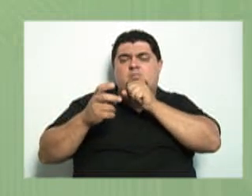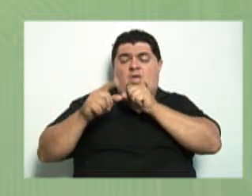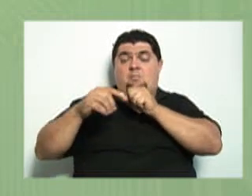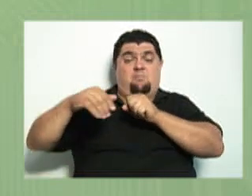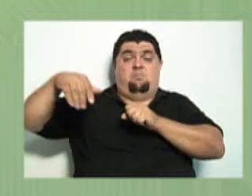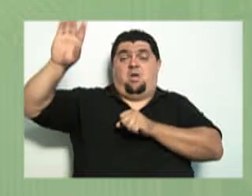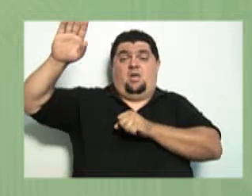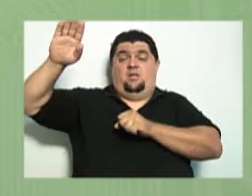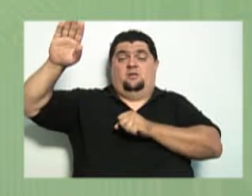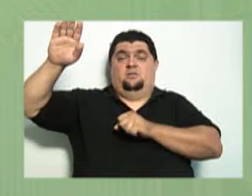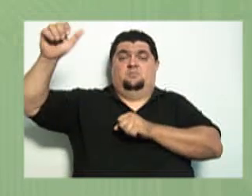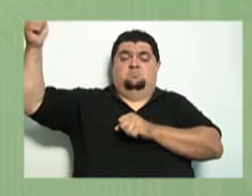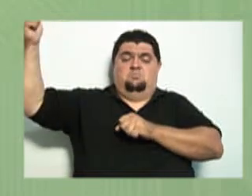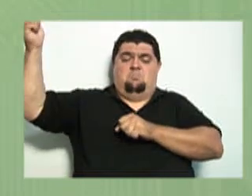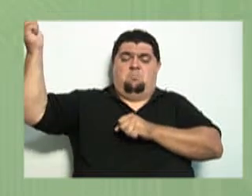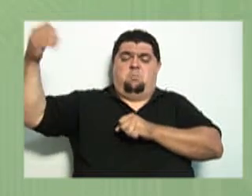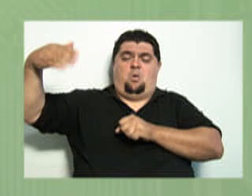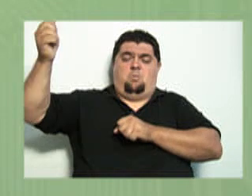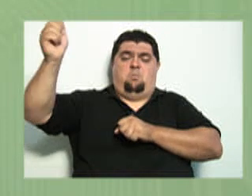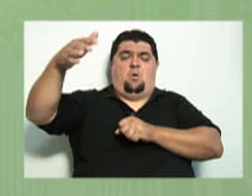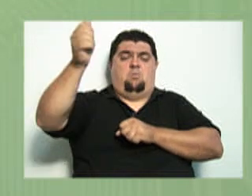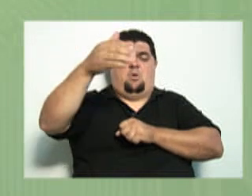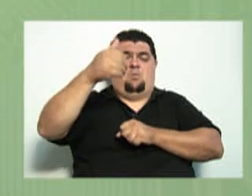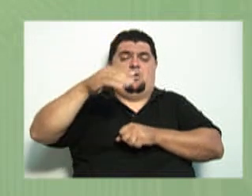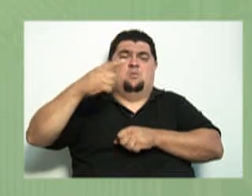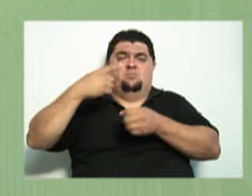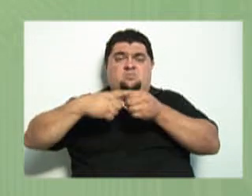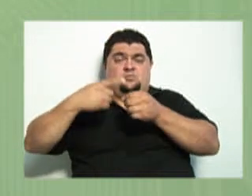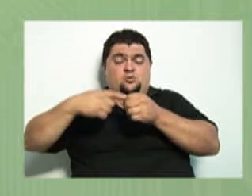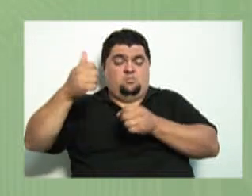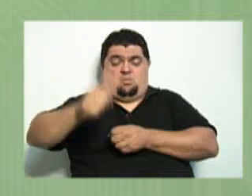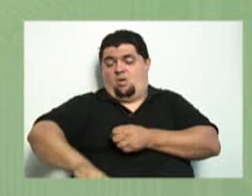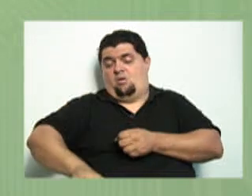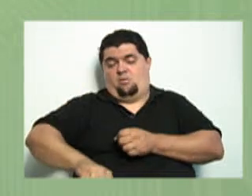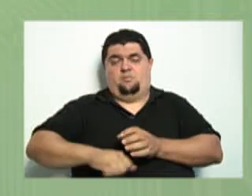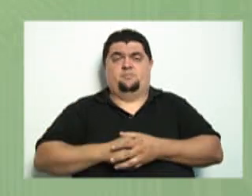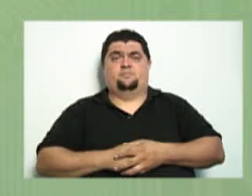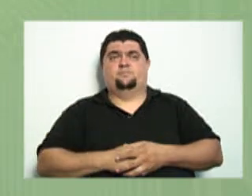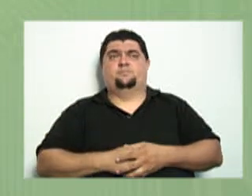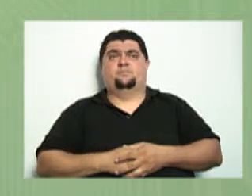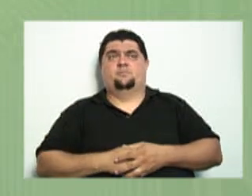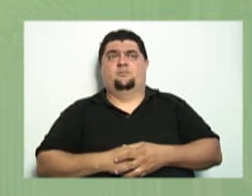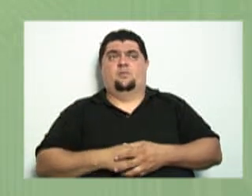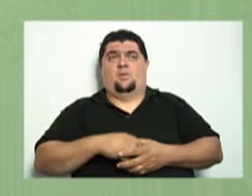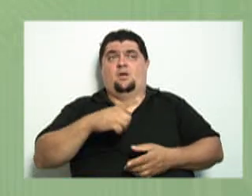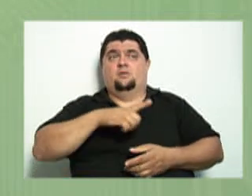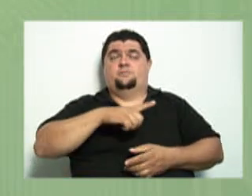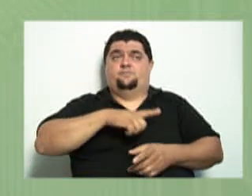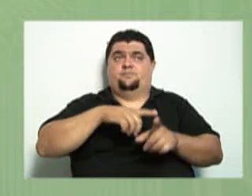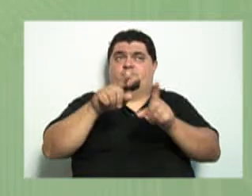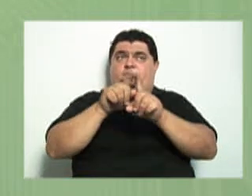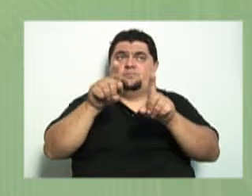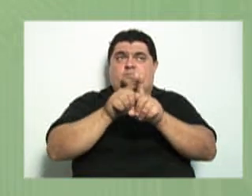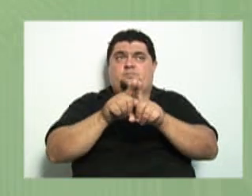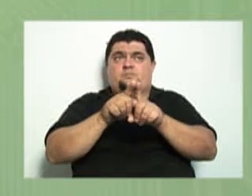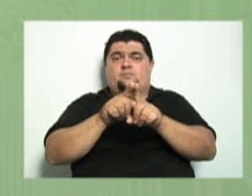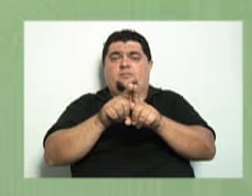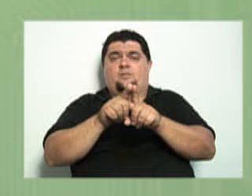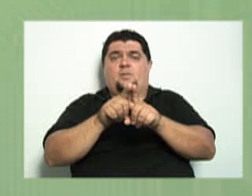estadual, então a gente vai ter outros municípios que estão com médias menores. Aqui a gente tem um